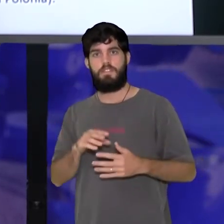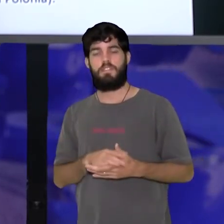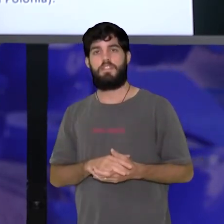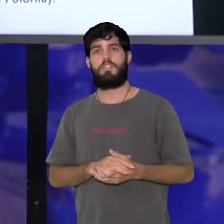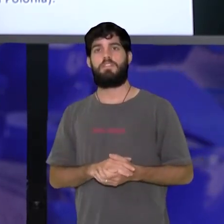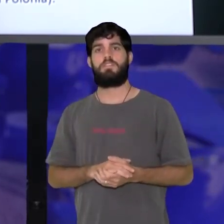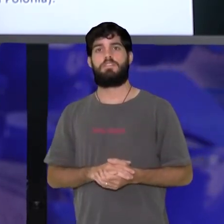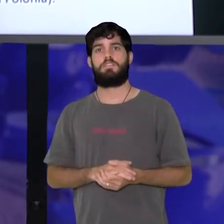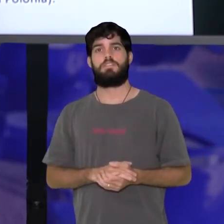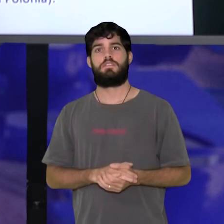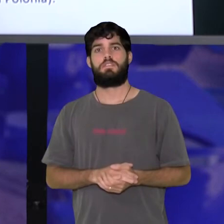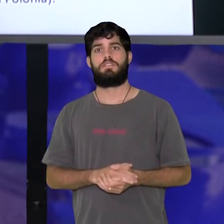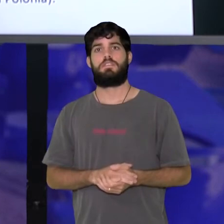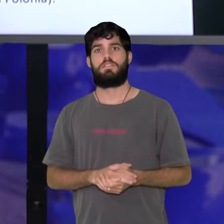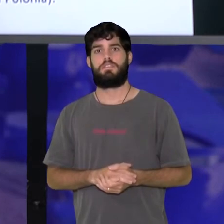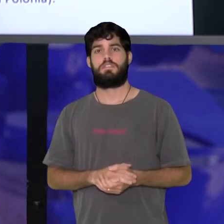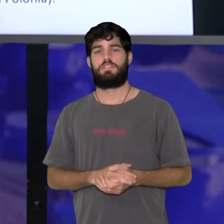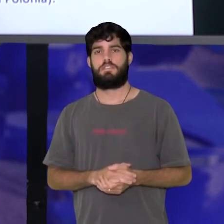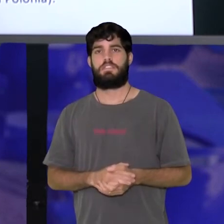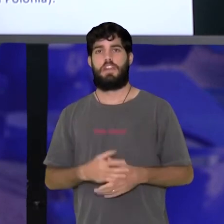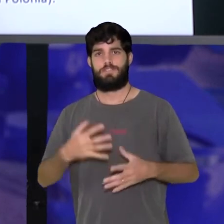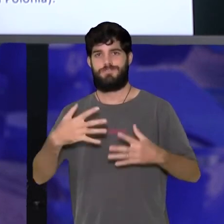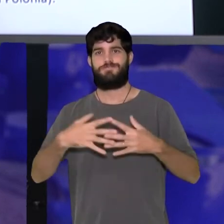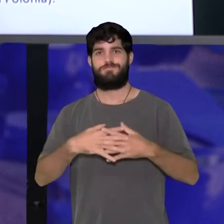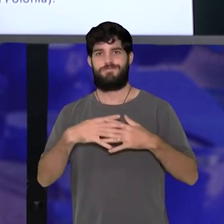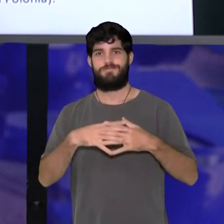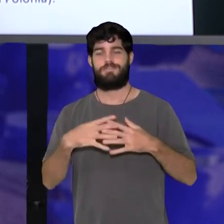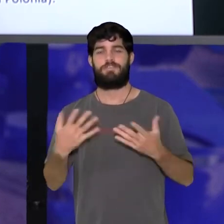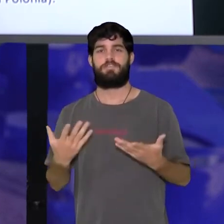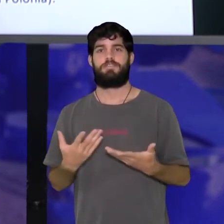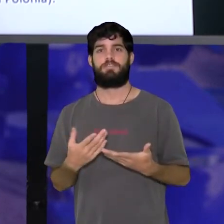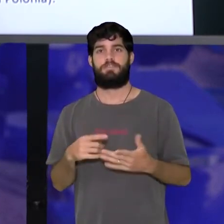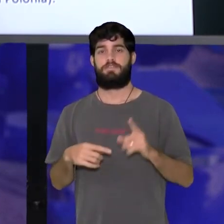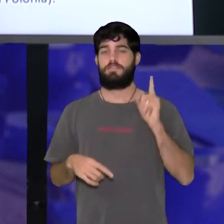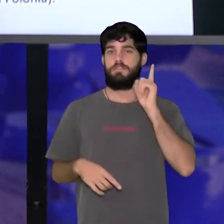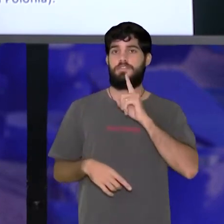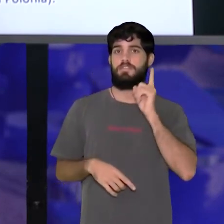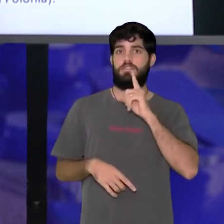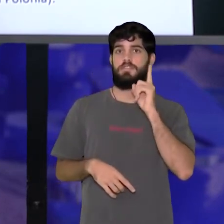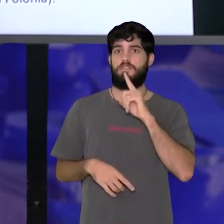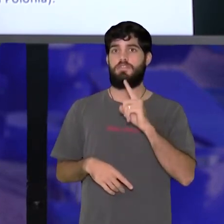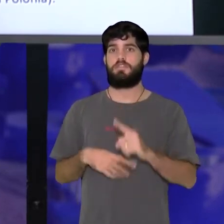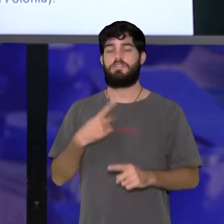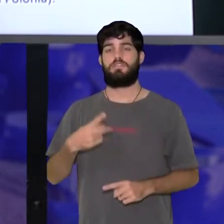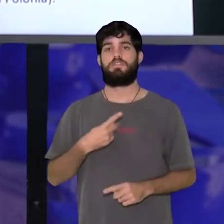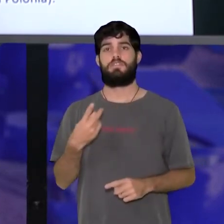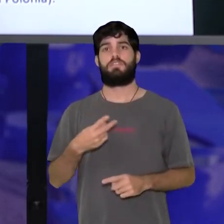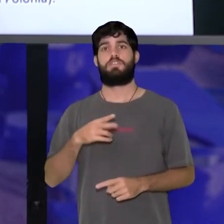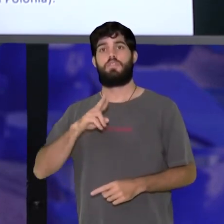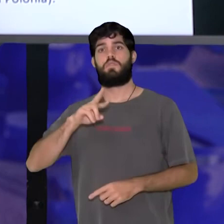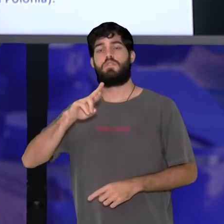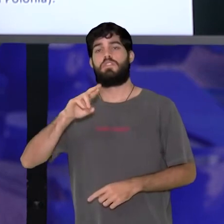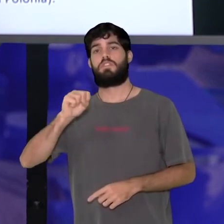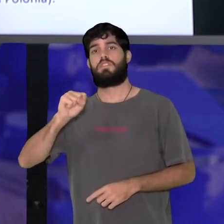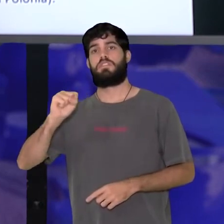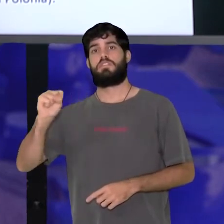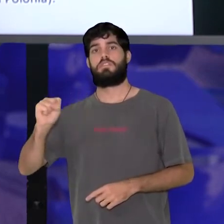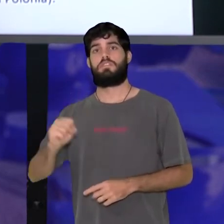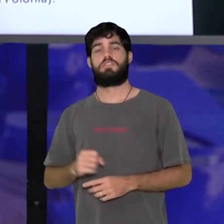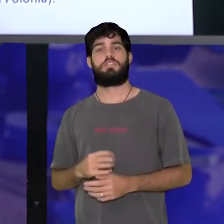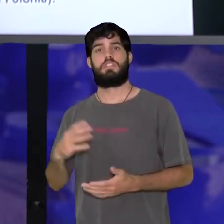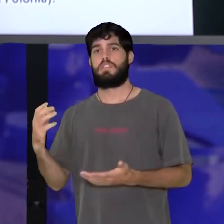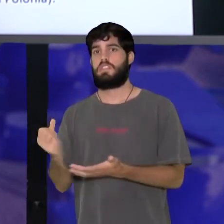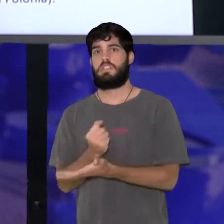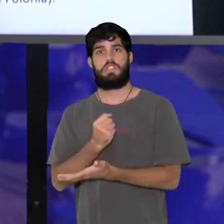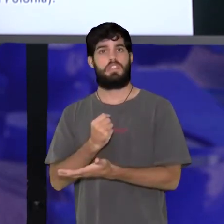lançamentos. Estava feita a confusão. Os americanos exigiram que a União Soviética